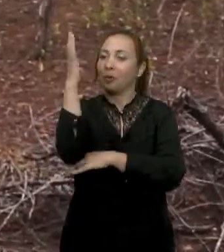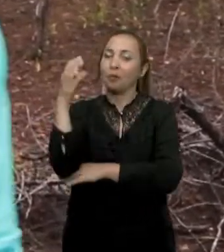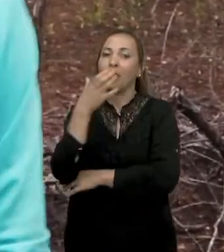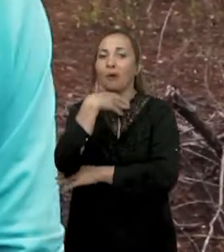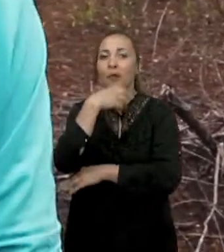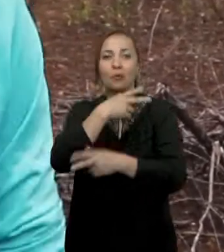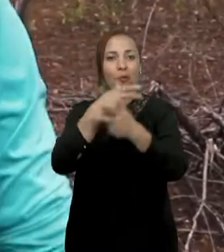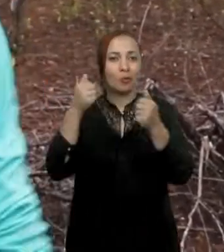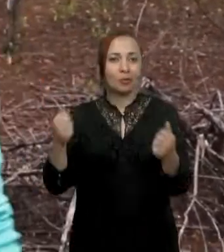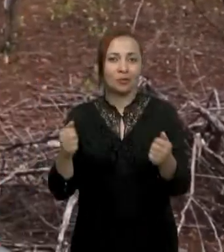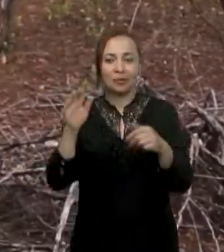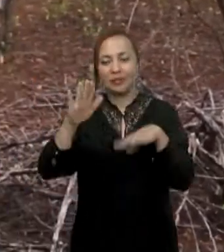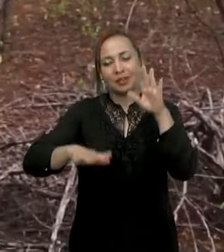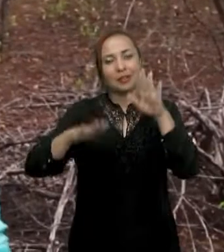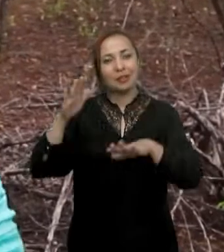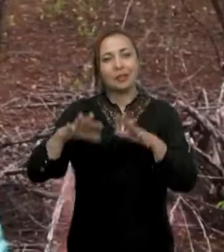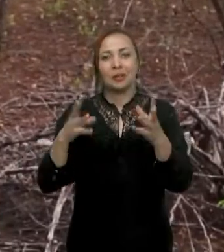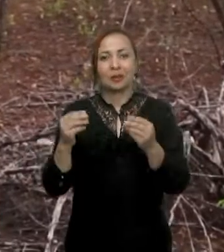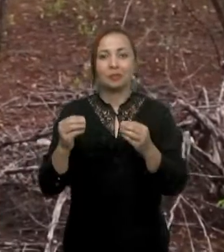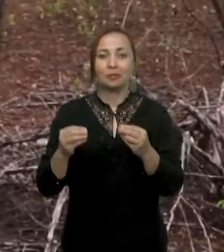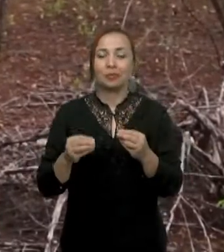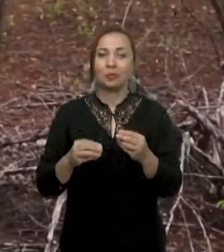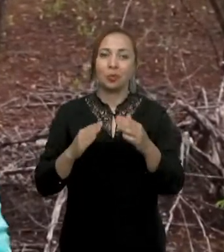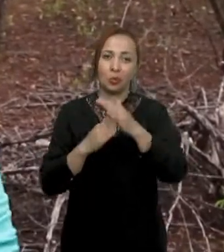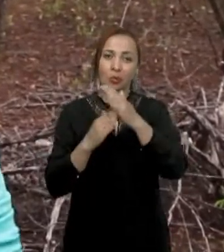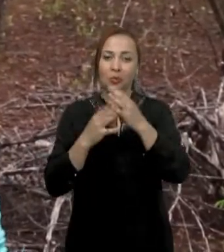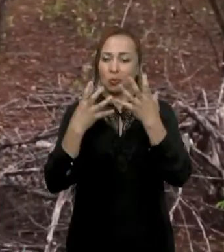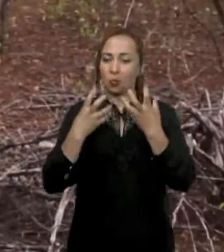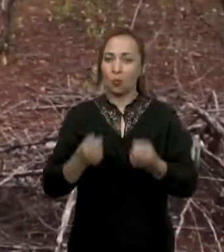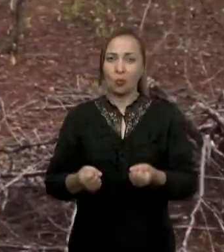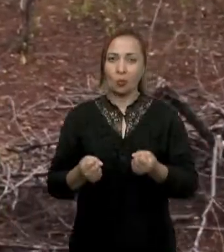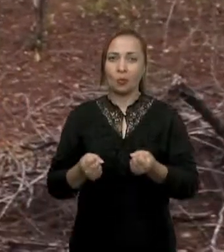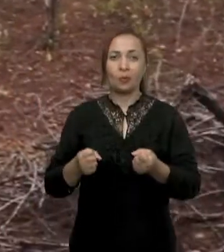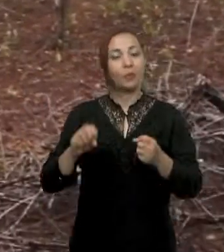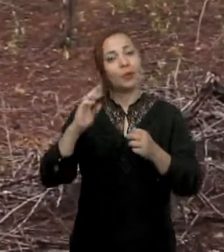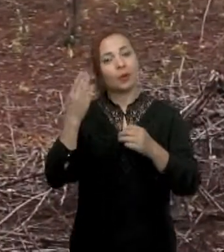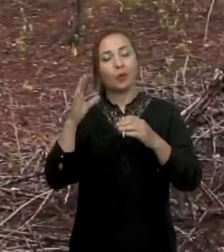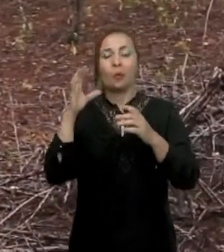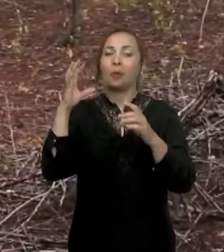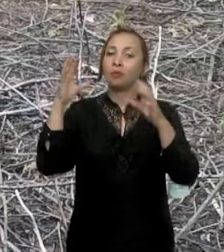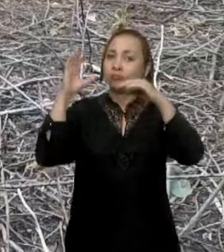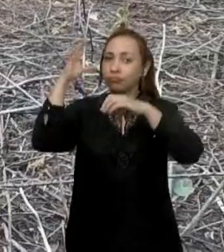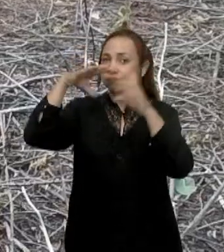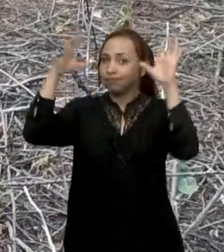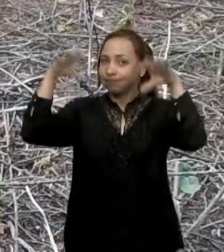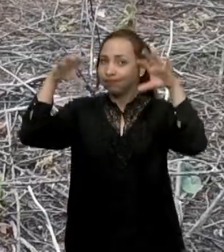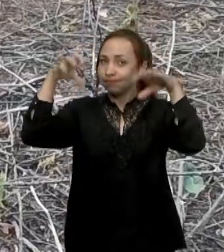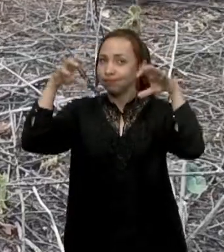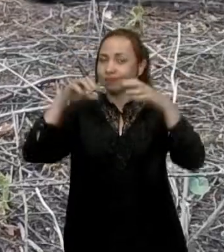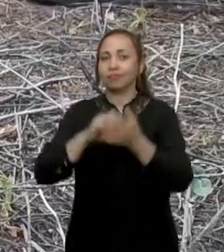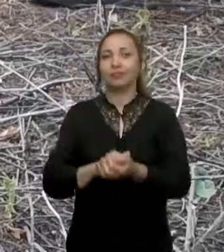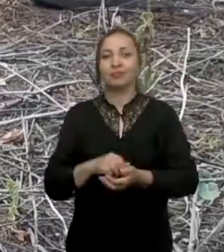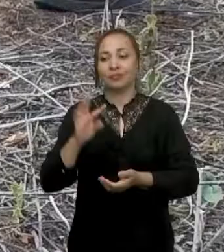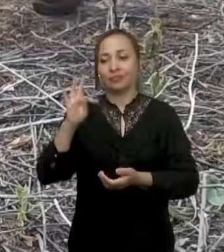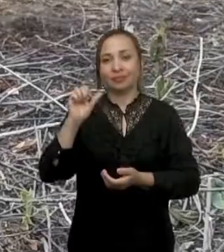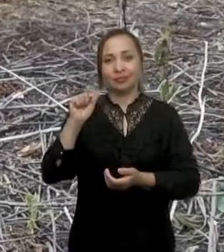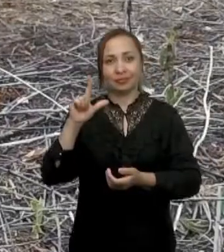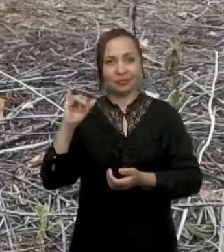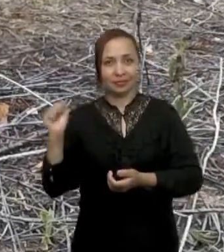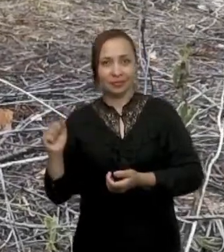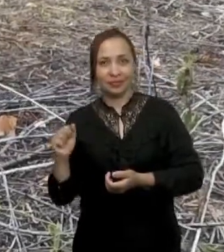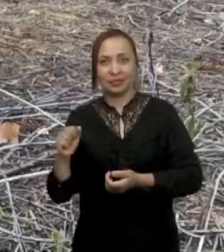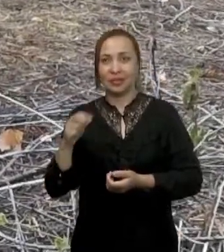fruta. Isso vai variar muito do período de seca para o período chuvoso. Já Thalita pesquisa a incidência